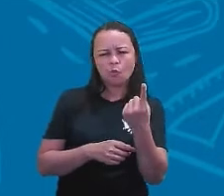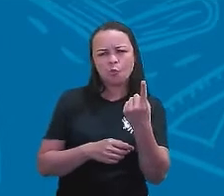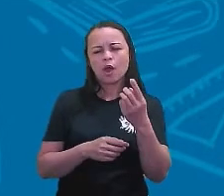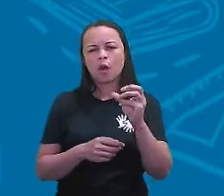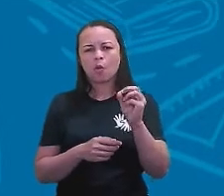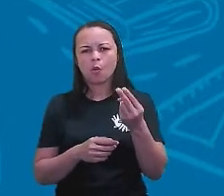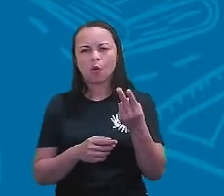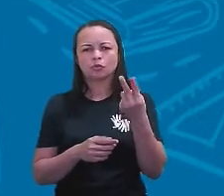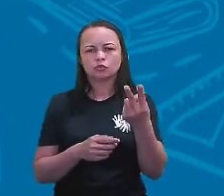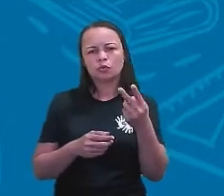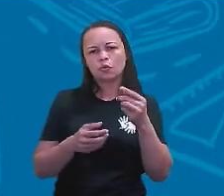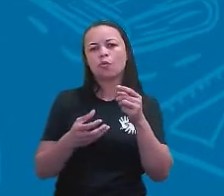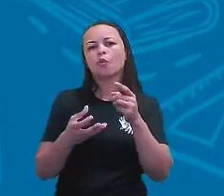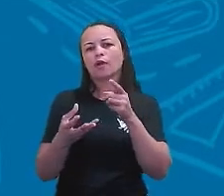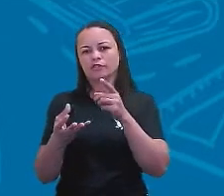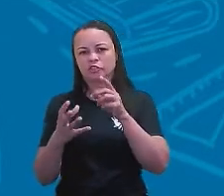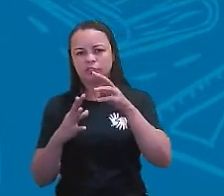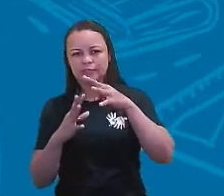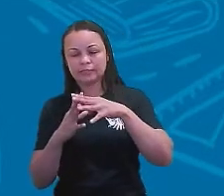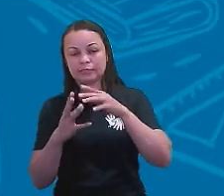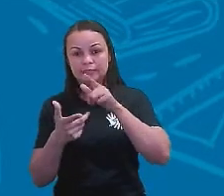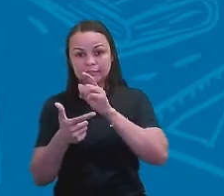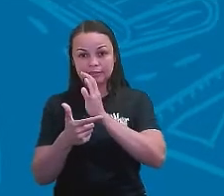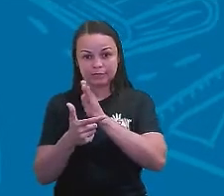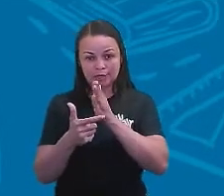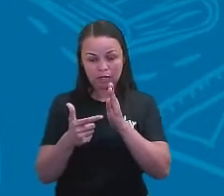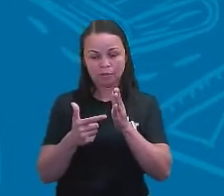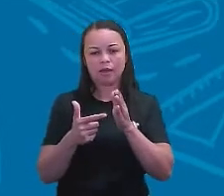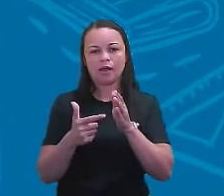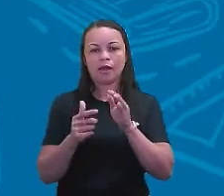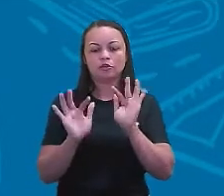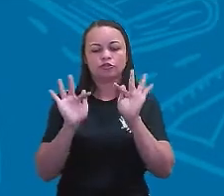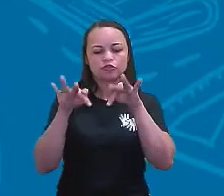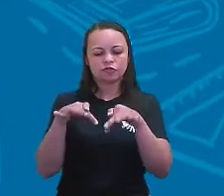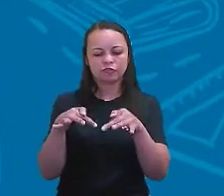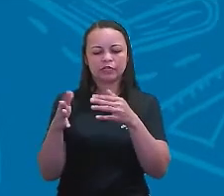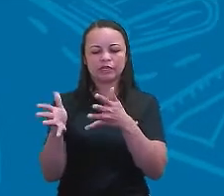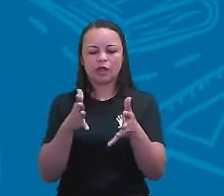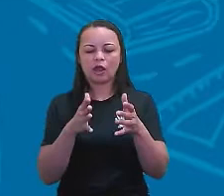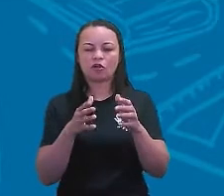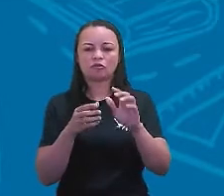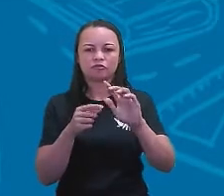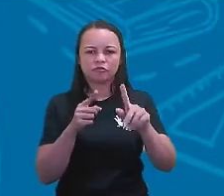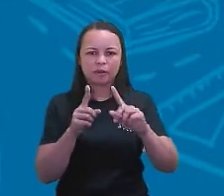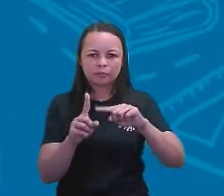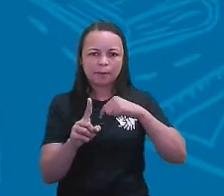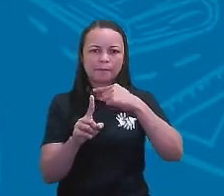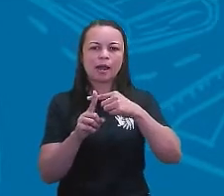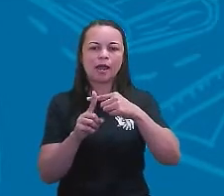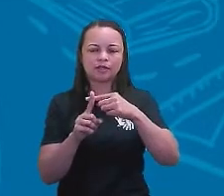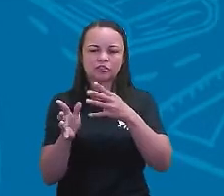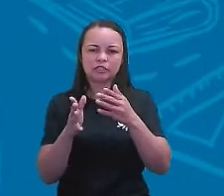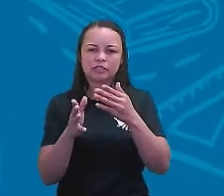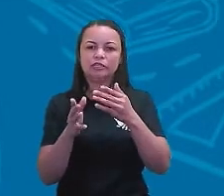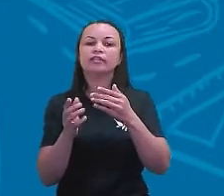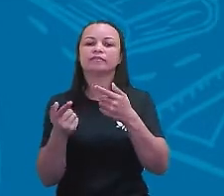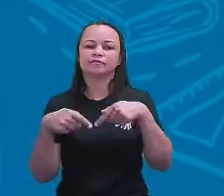em vogal mais consoante, você vai dobrar a última consoante e acrescentar o ER para deixar no comparativo